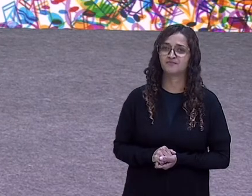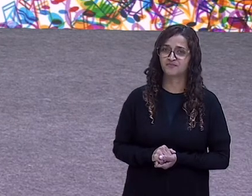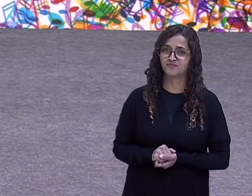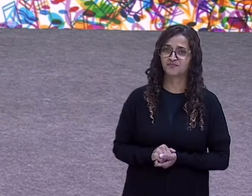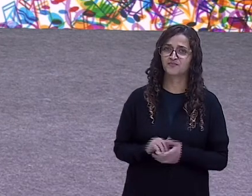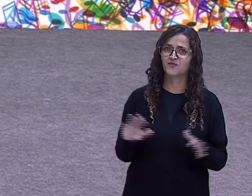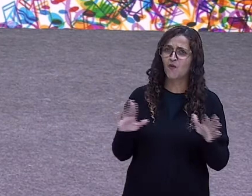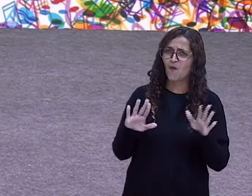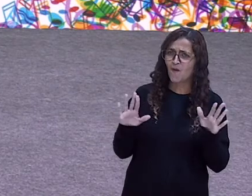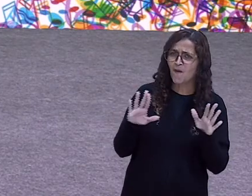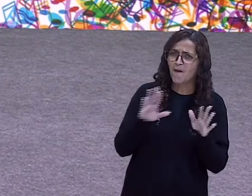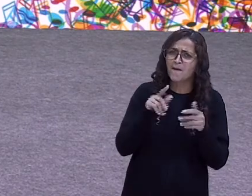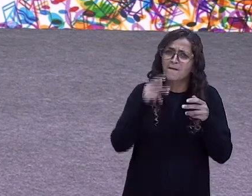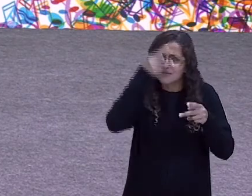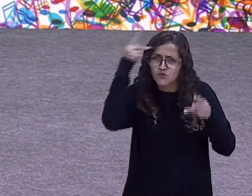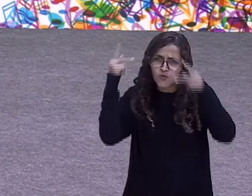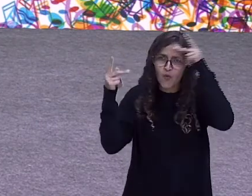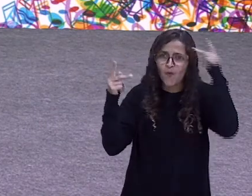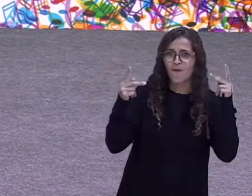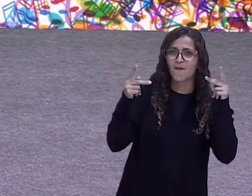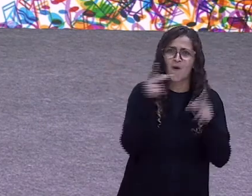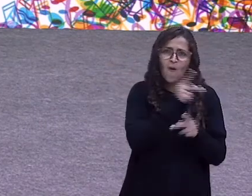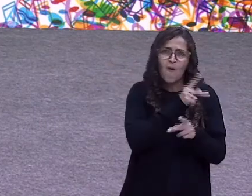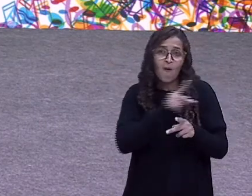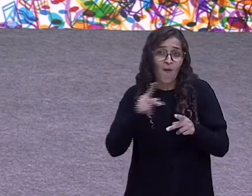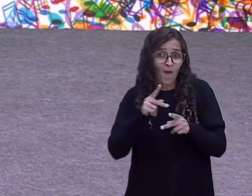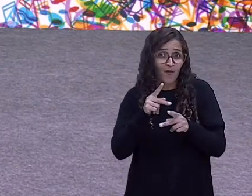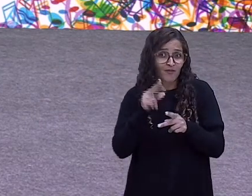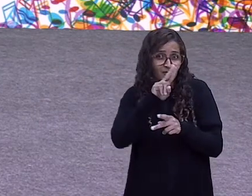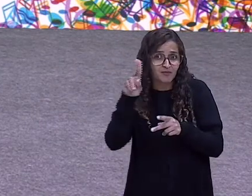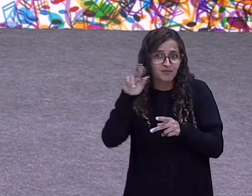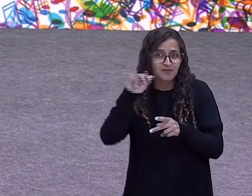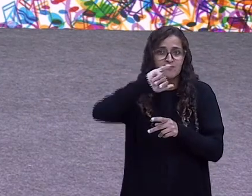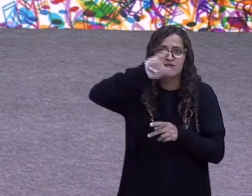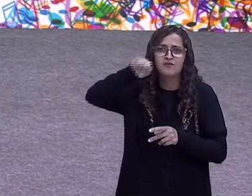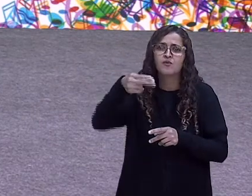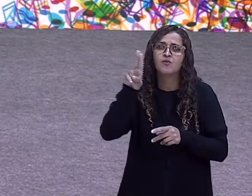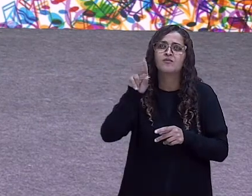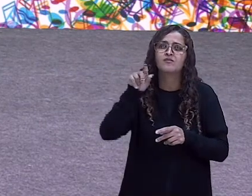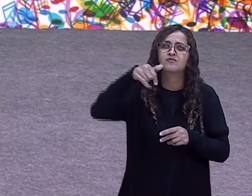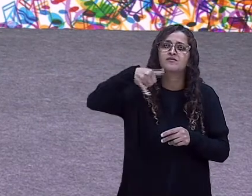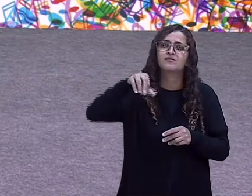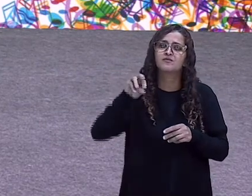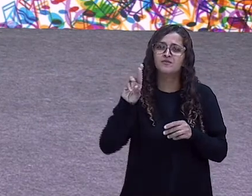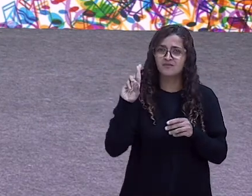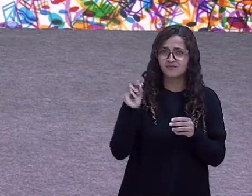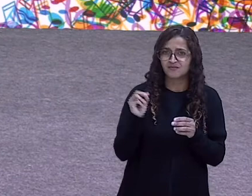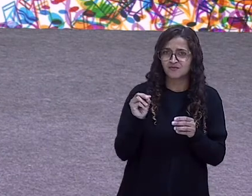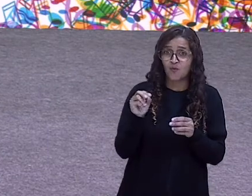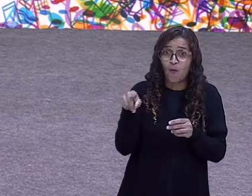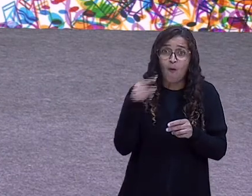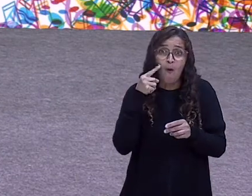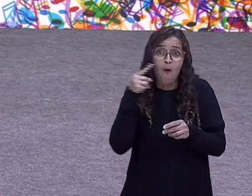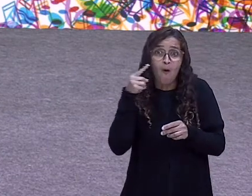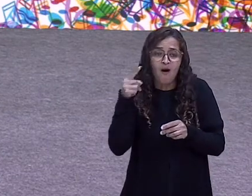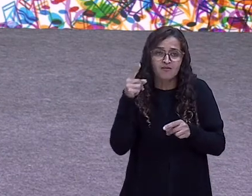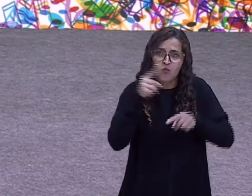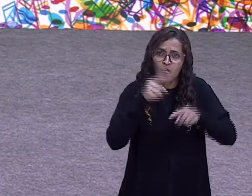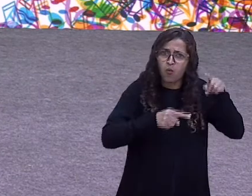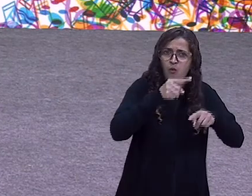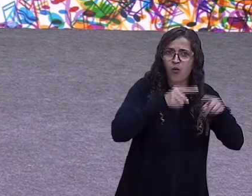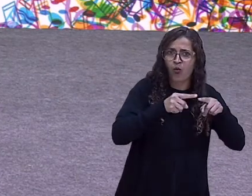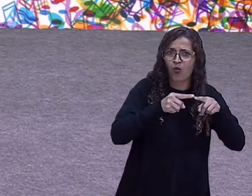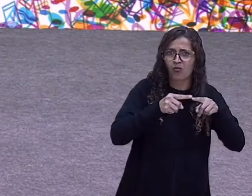Fala, galerinha, aqui quem fala é o professor Júnior Brandão. E o instrumento que eu quero apresentar para vocês é esse instrumento aqui de percussão, que chama